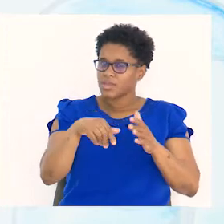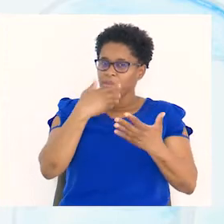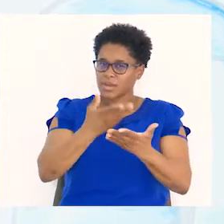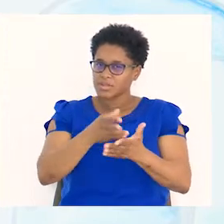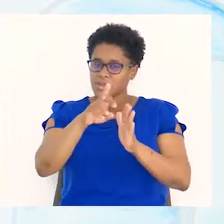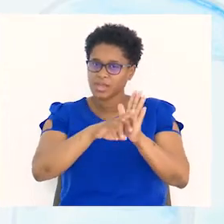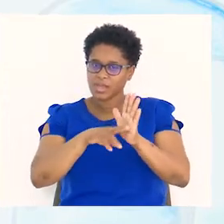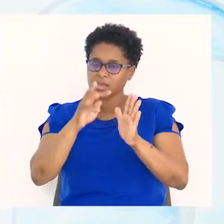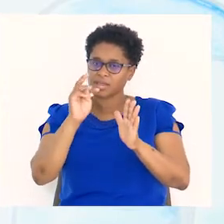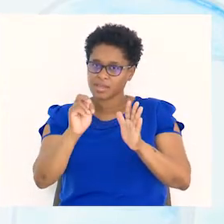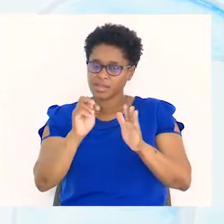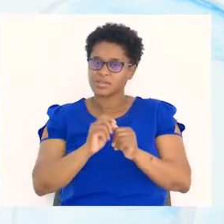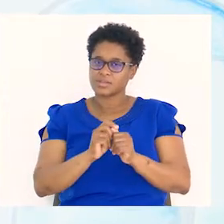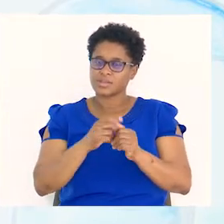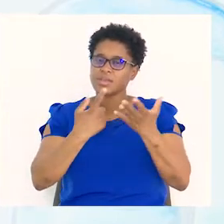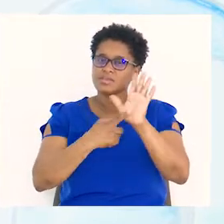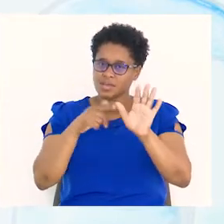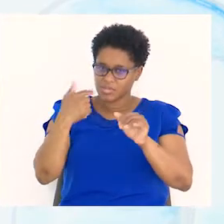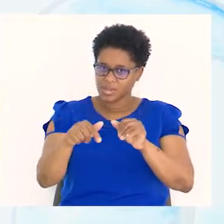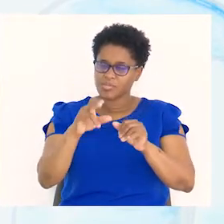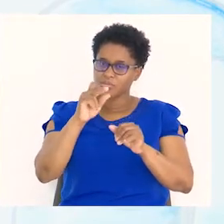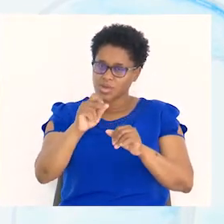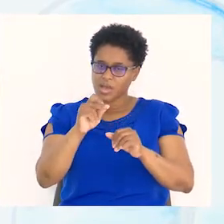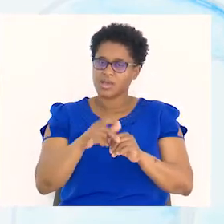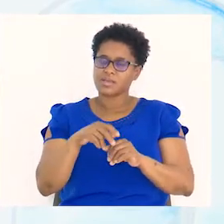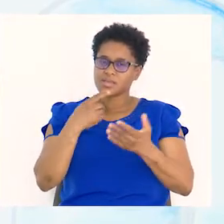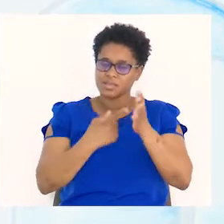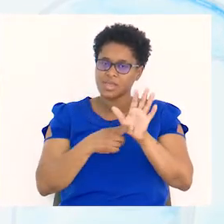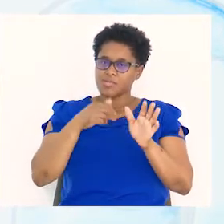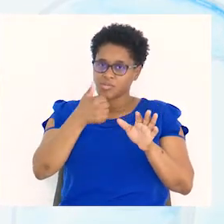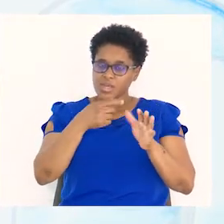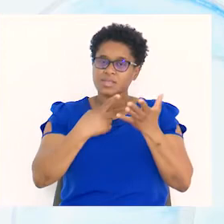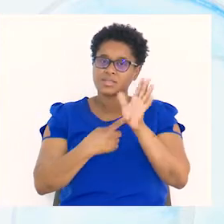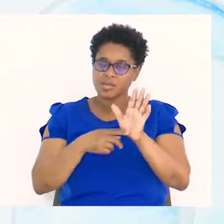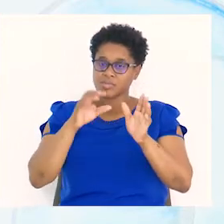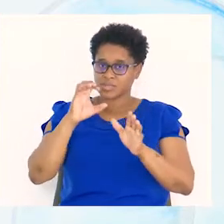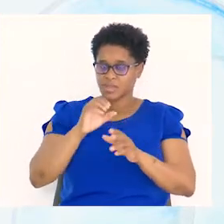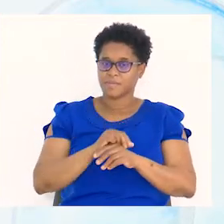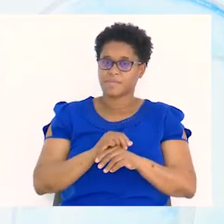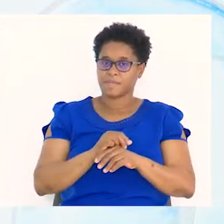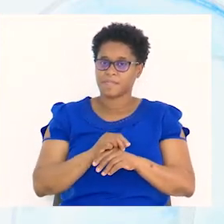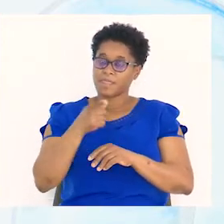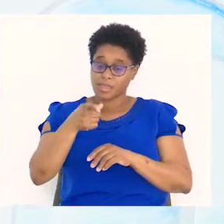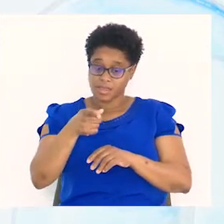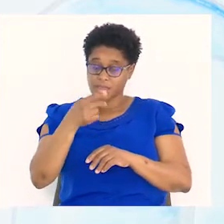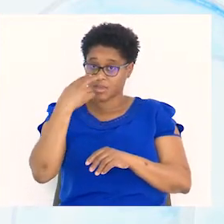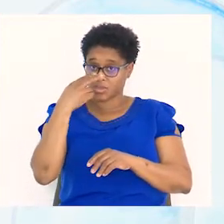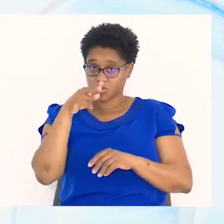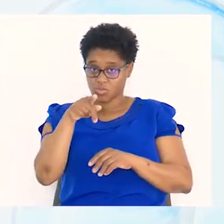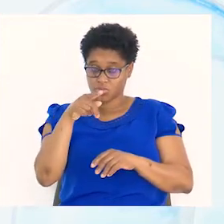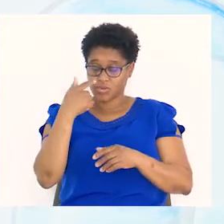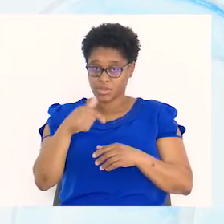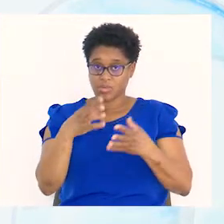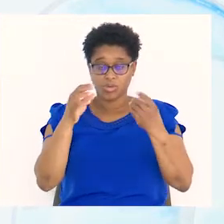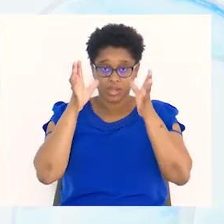mais puxada. Tu tens a aplicação da regra 3 no exemplo A, no exemplo B e no exemplo